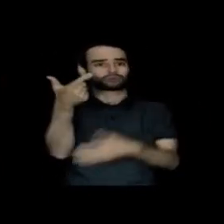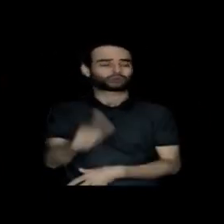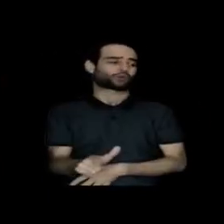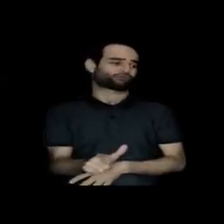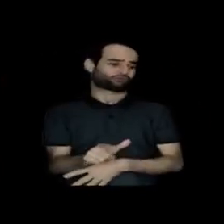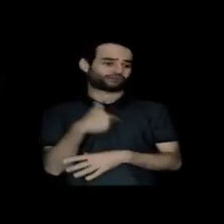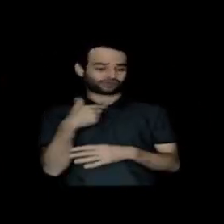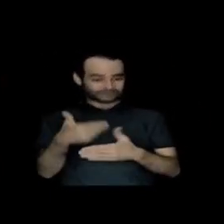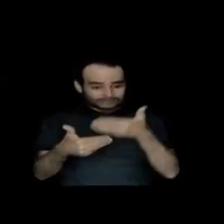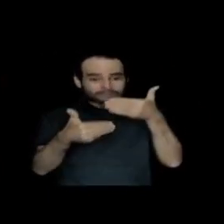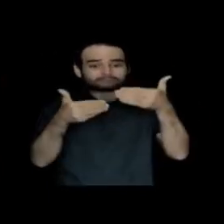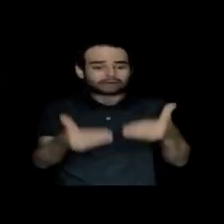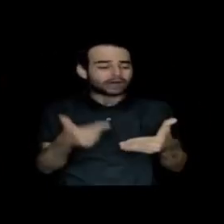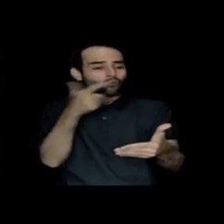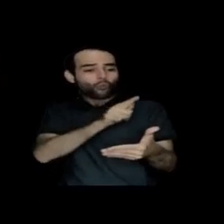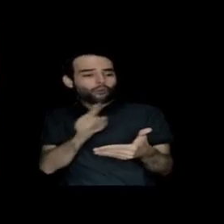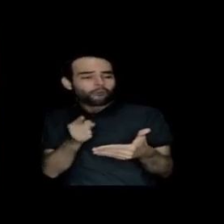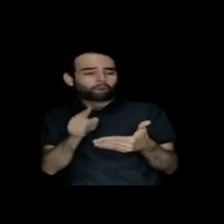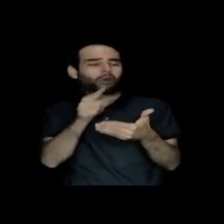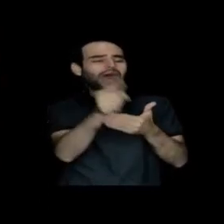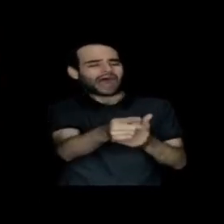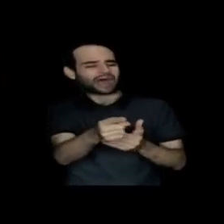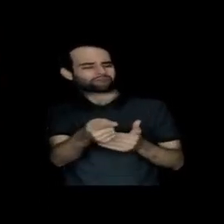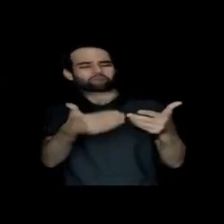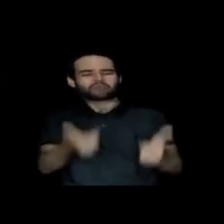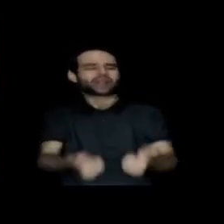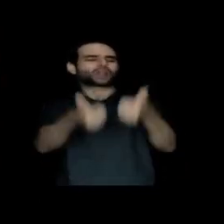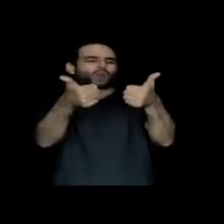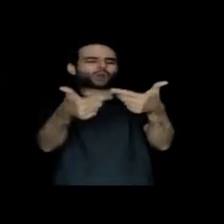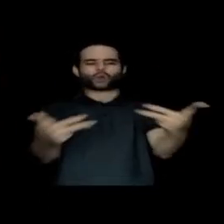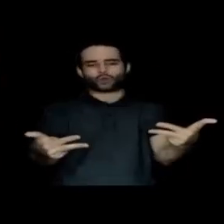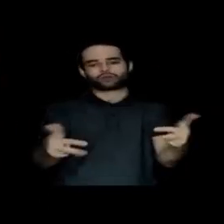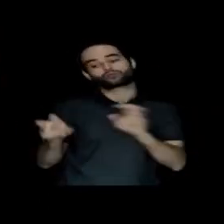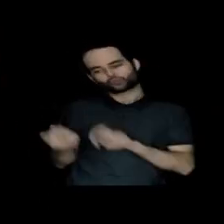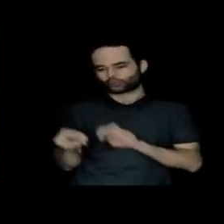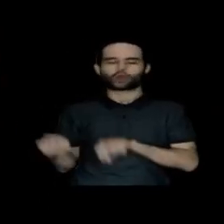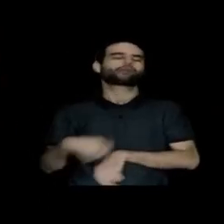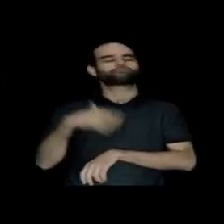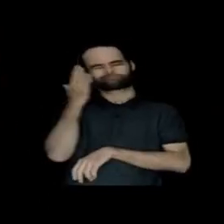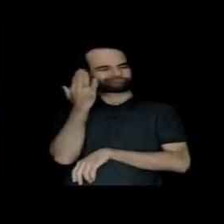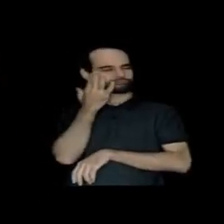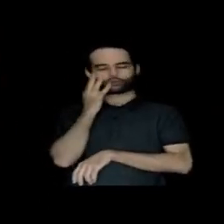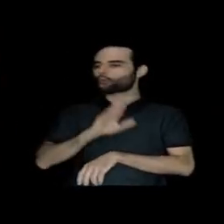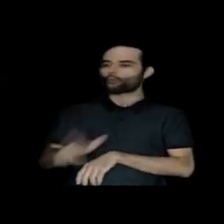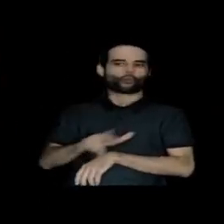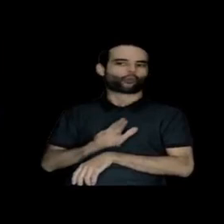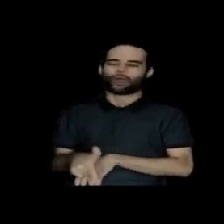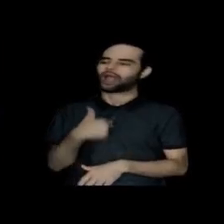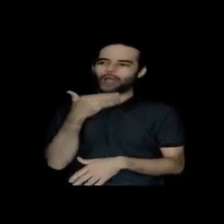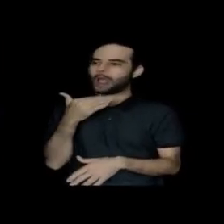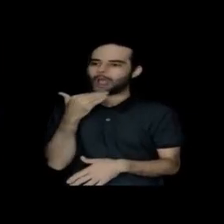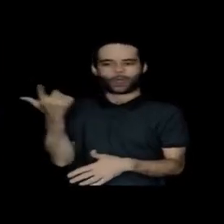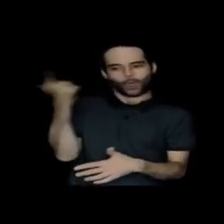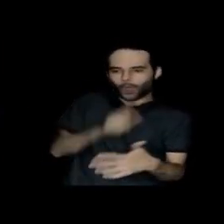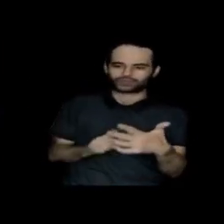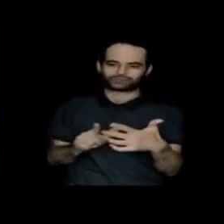de sonho, né? O sonho de ir para mais além, de buscar melhores condições. E eu sabia que no interior eu não ia encontrar essas condições,